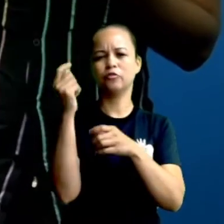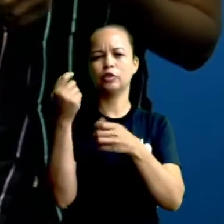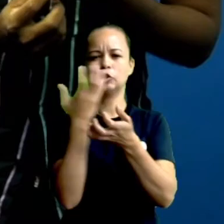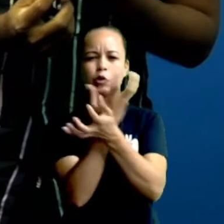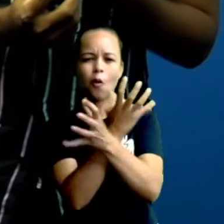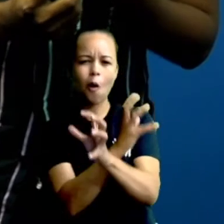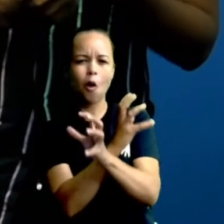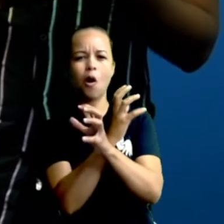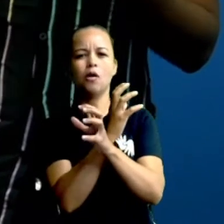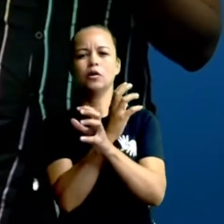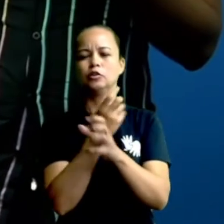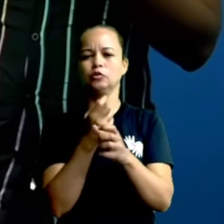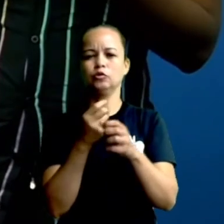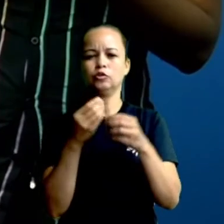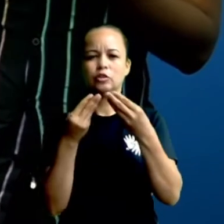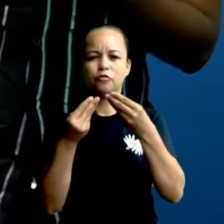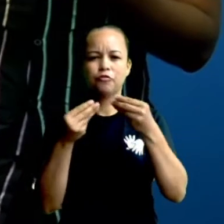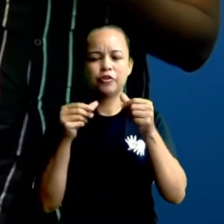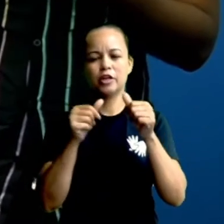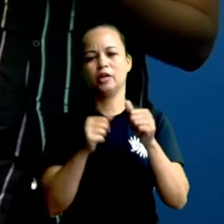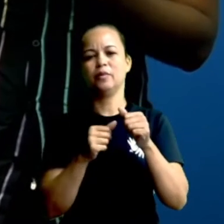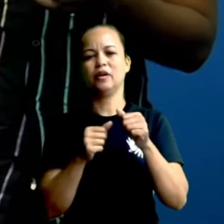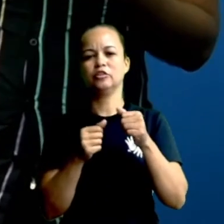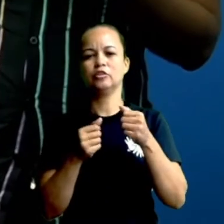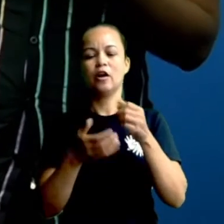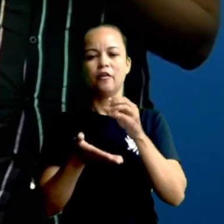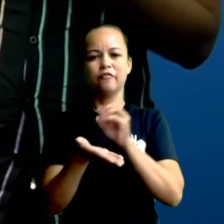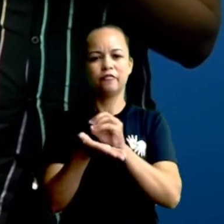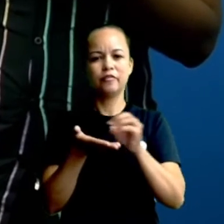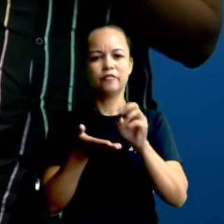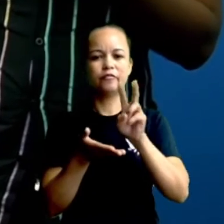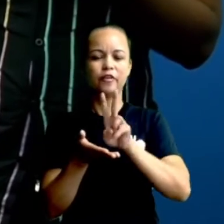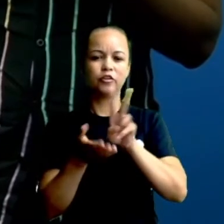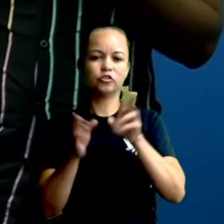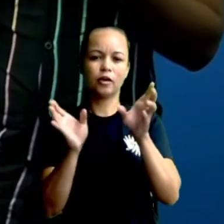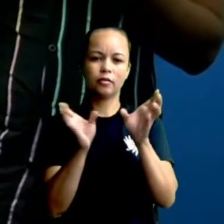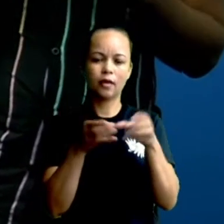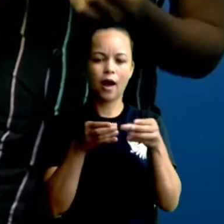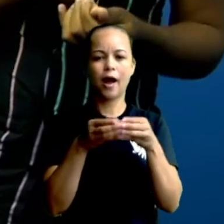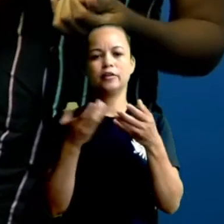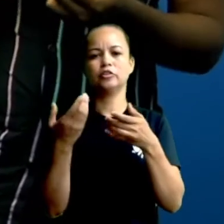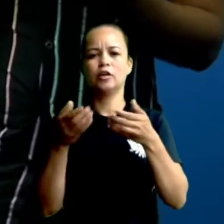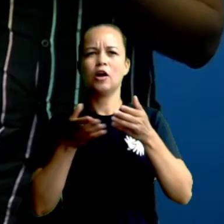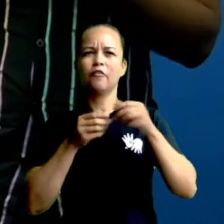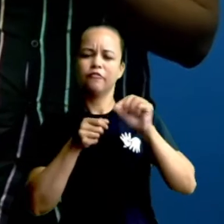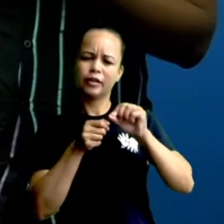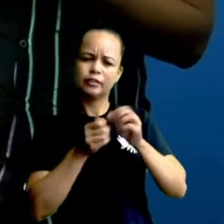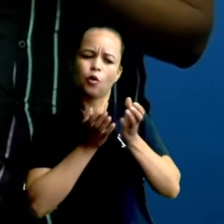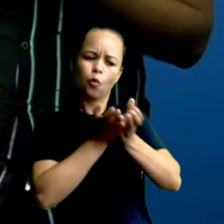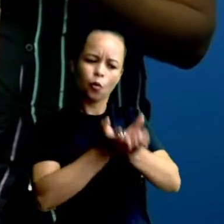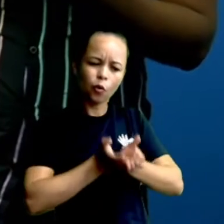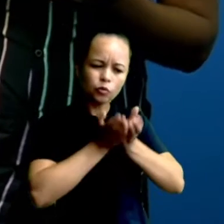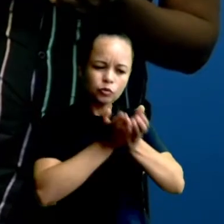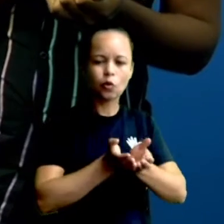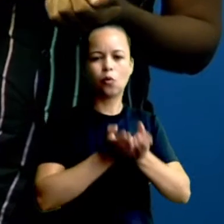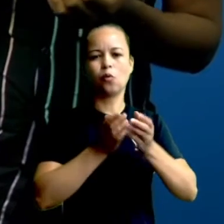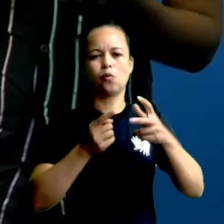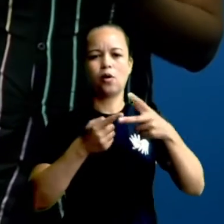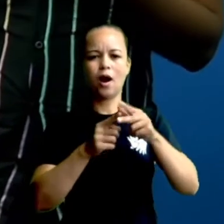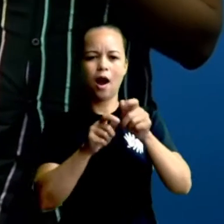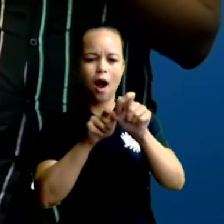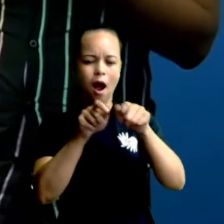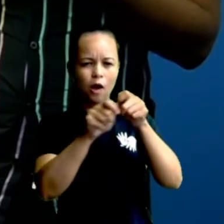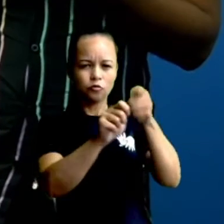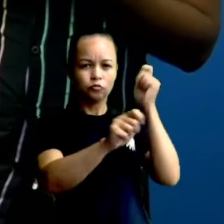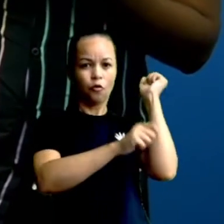ossos, fibras vegetais, barro, madeira, eles confeccionavam canoas, eles confeccionavam arco e